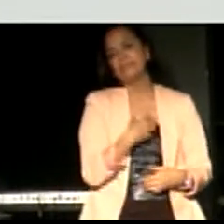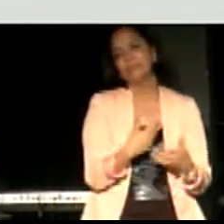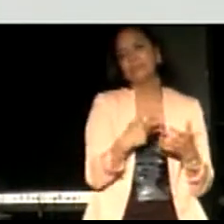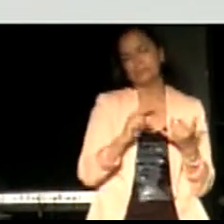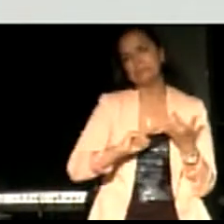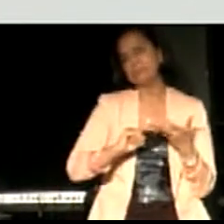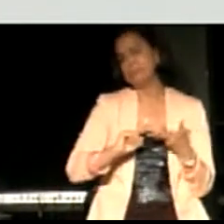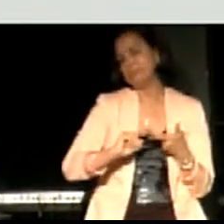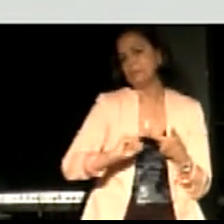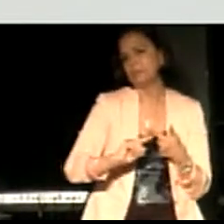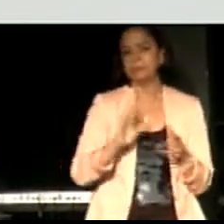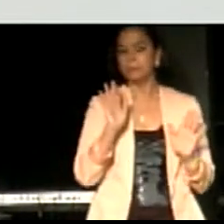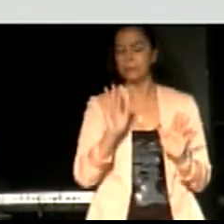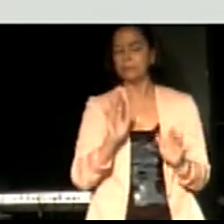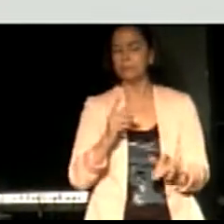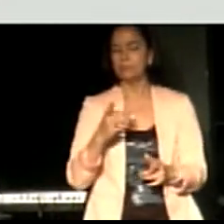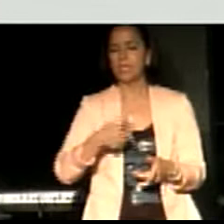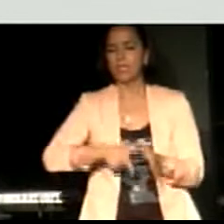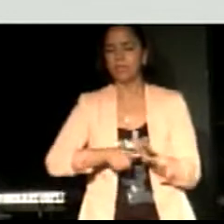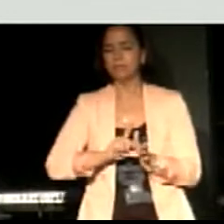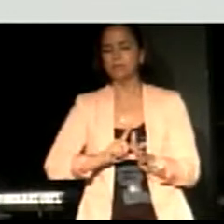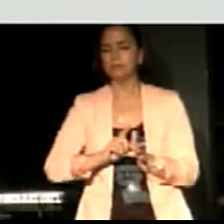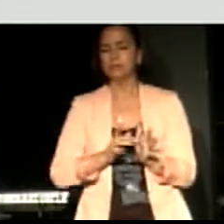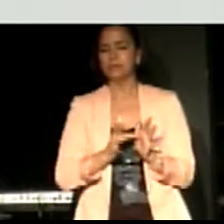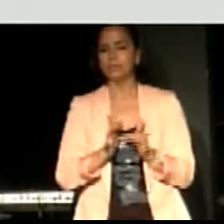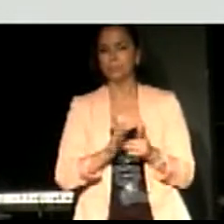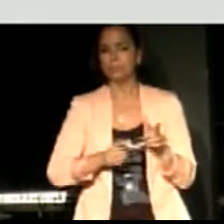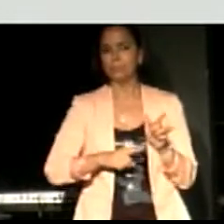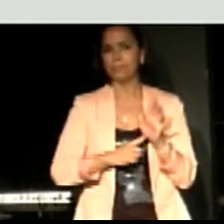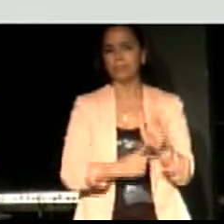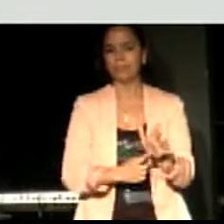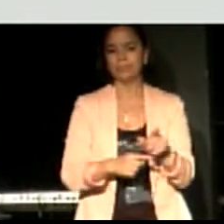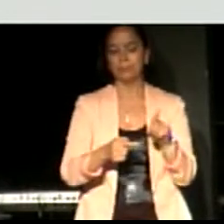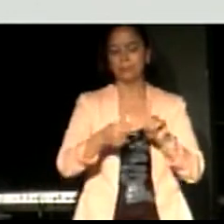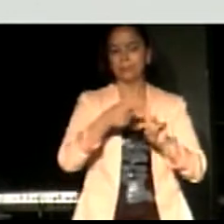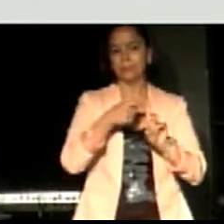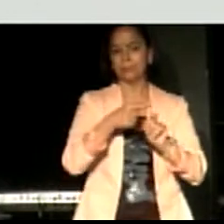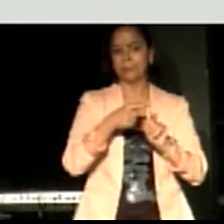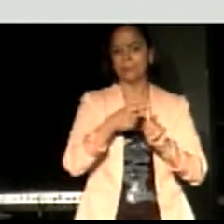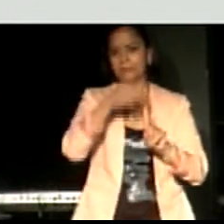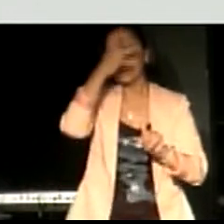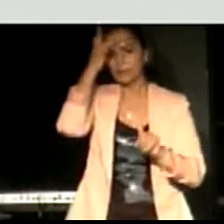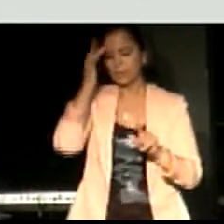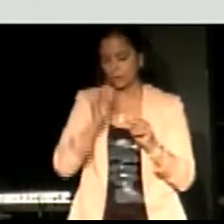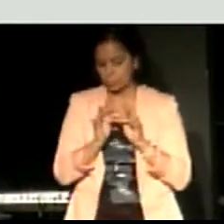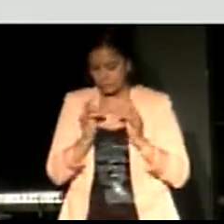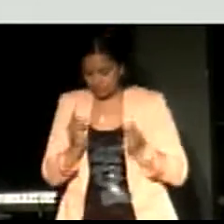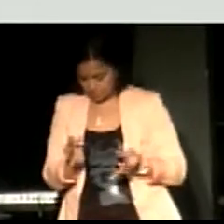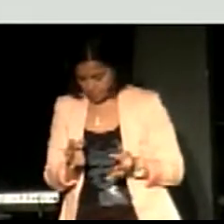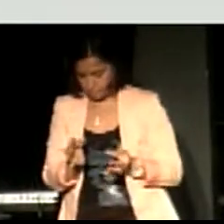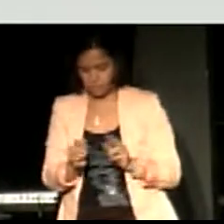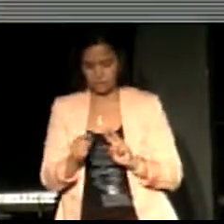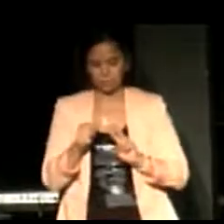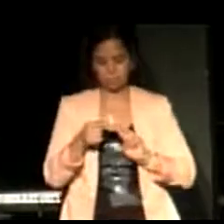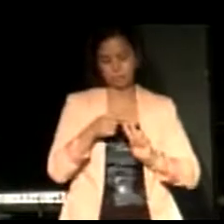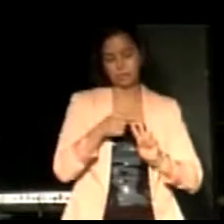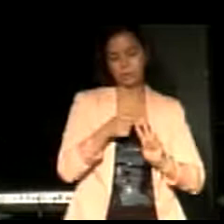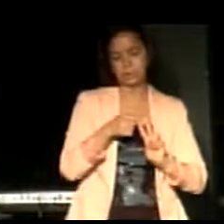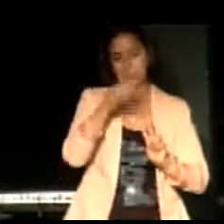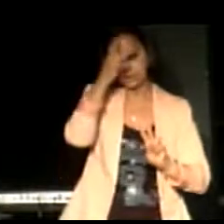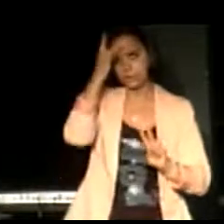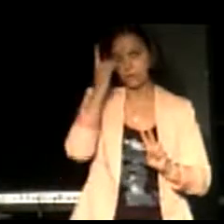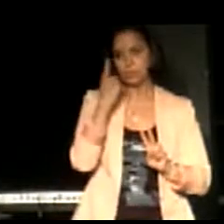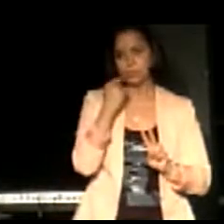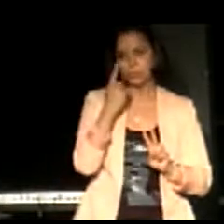de um modo deliberado. Então, primeiro vem os humildes em espírito, depois os que choram e